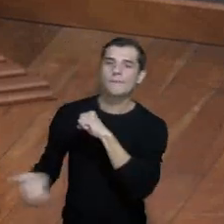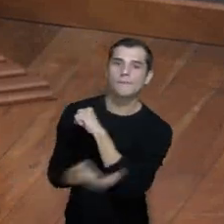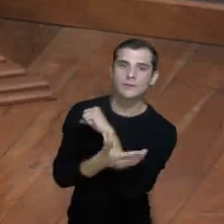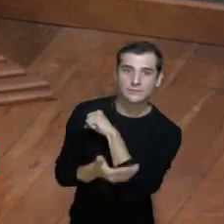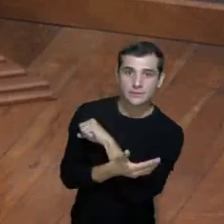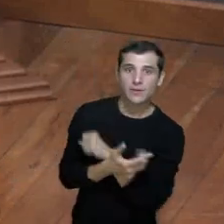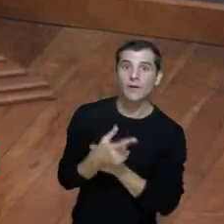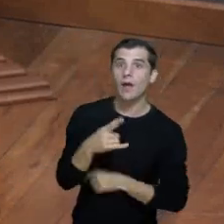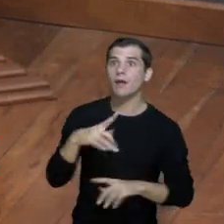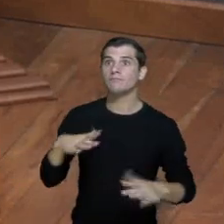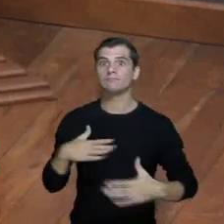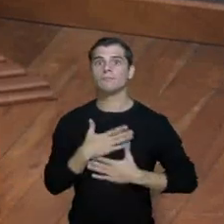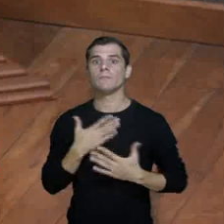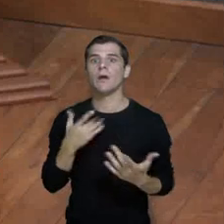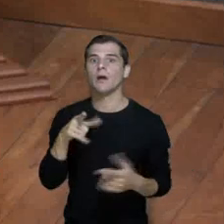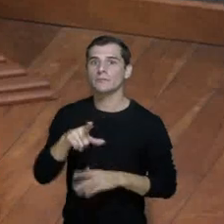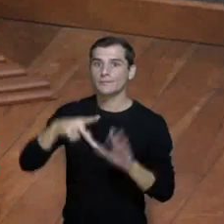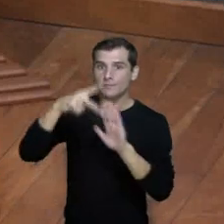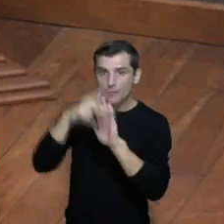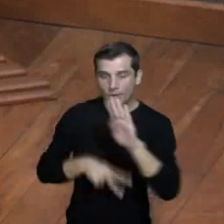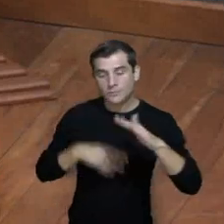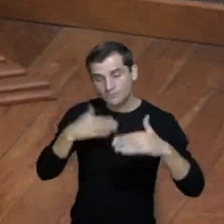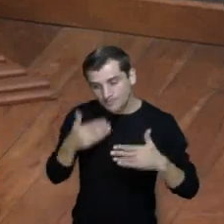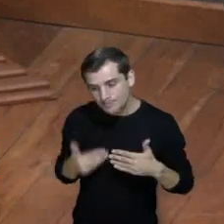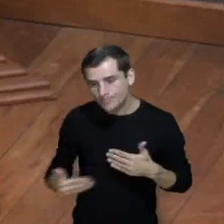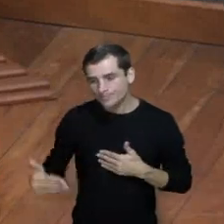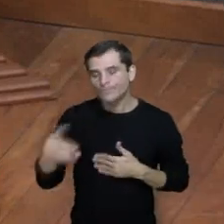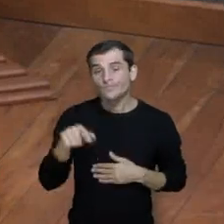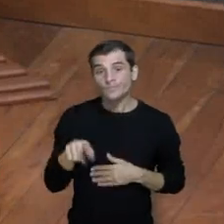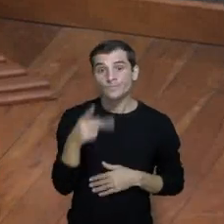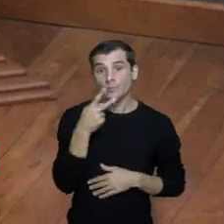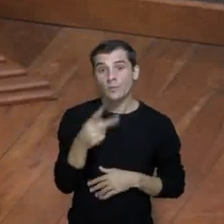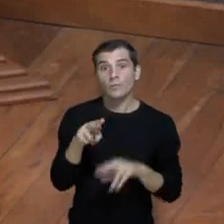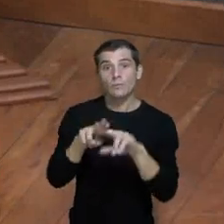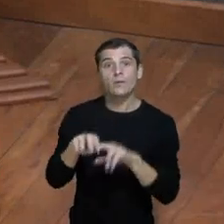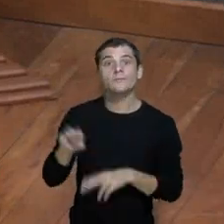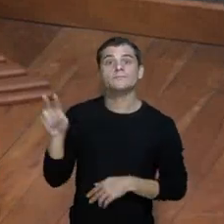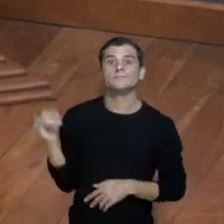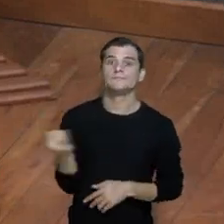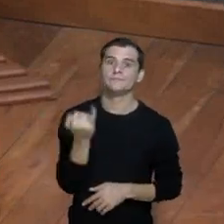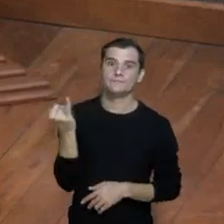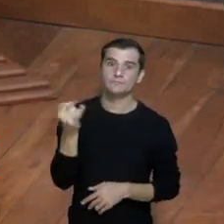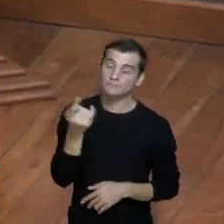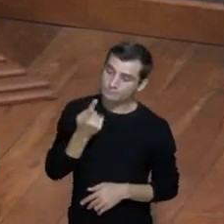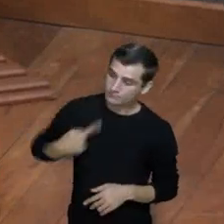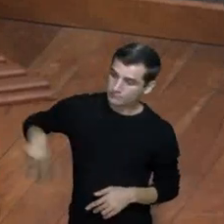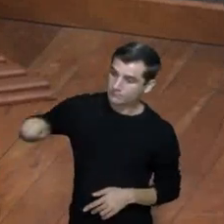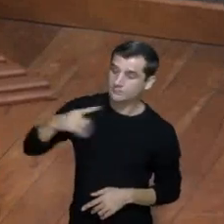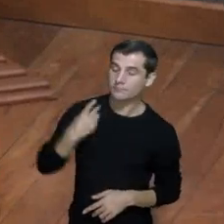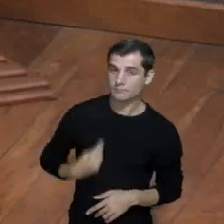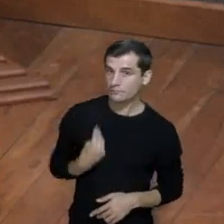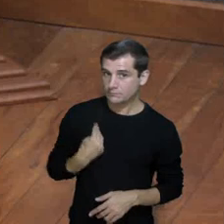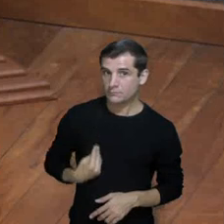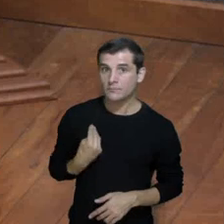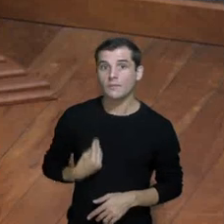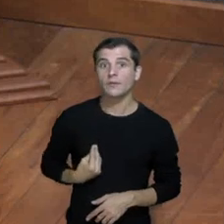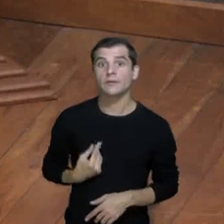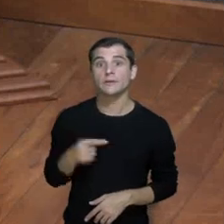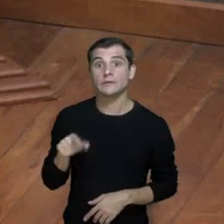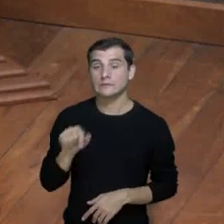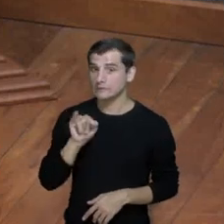entrou e eu eu digo isso que é importante esse parêntese é muito importante isso a gente tem que ter se não for